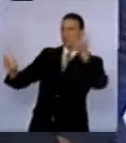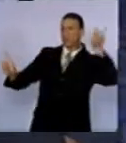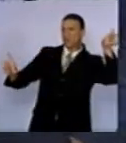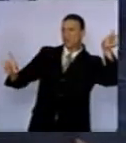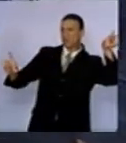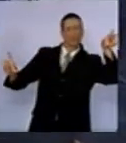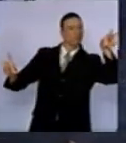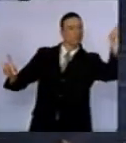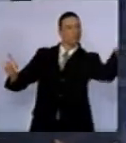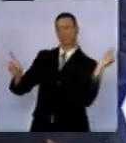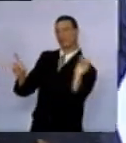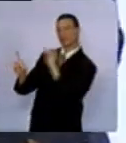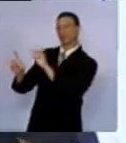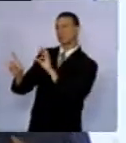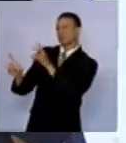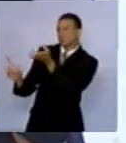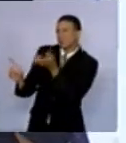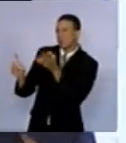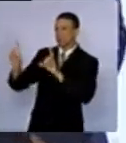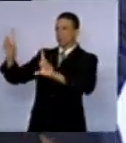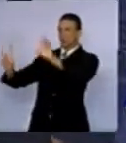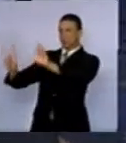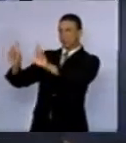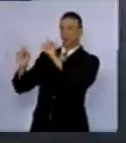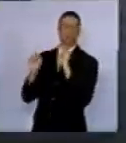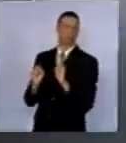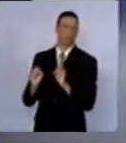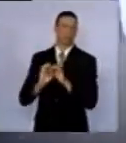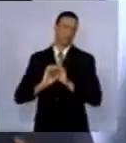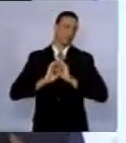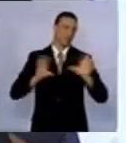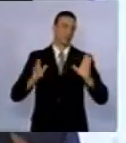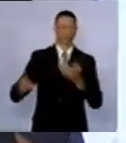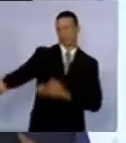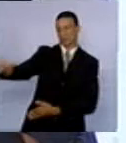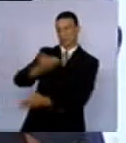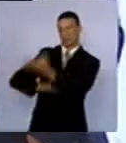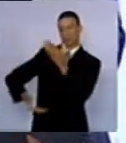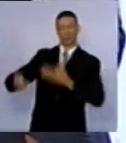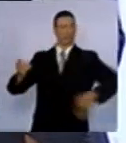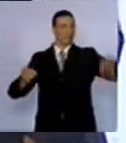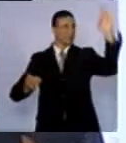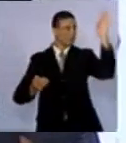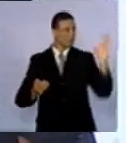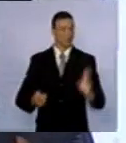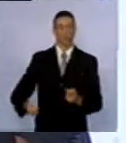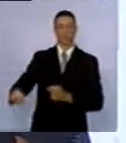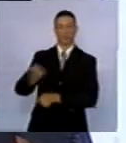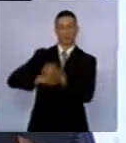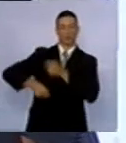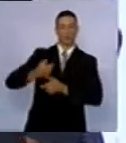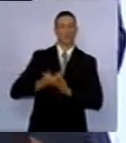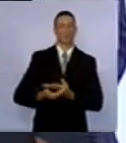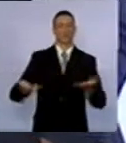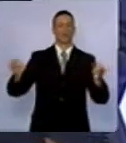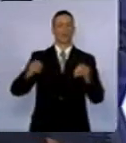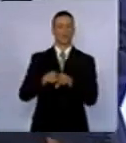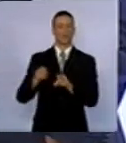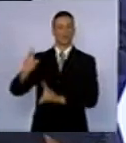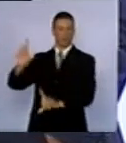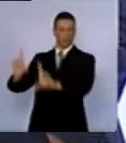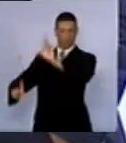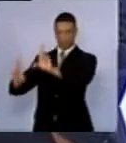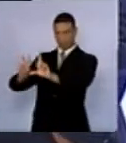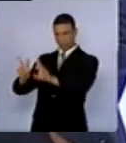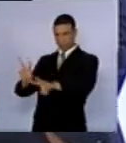audiovisuais estrangeiros. O aumento da rentabilidade do mercado de produção nacional e de todo o mercado audiovisual e